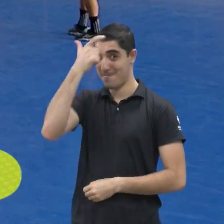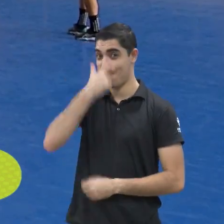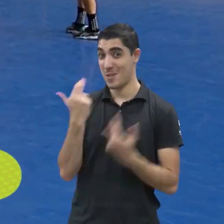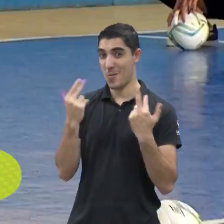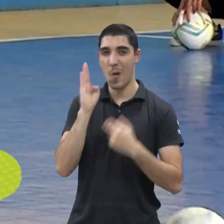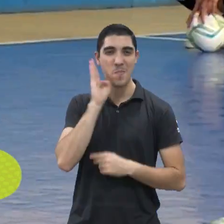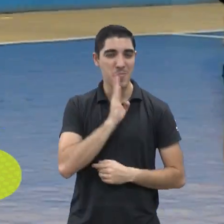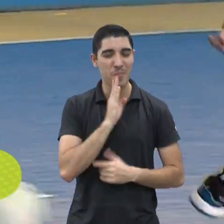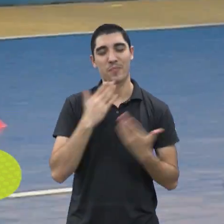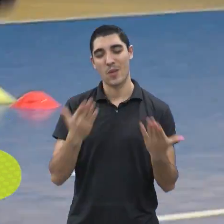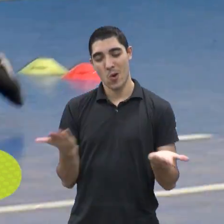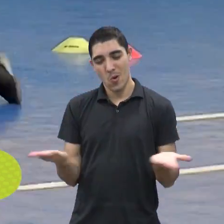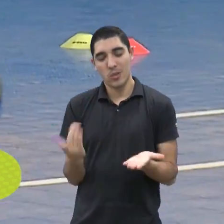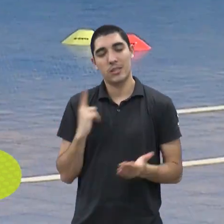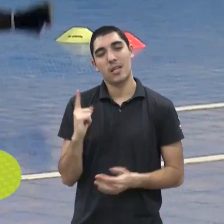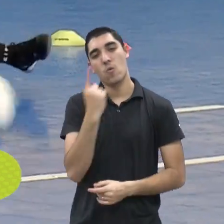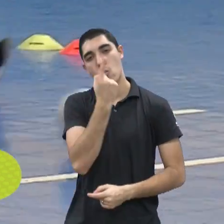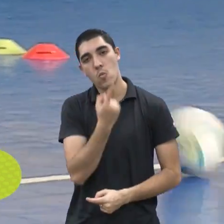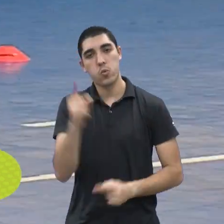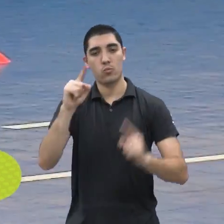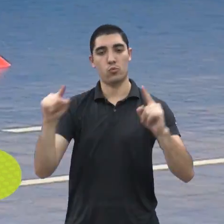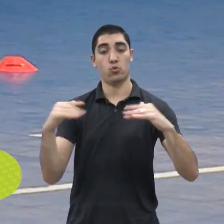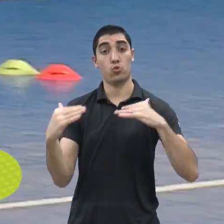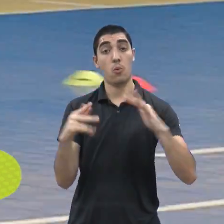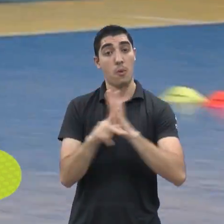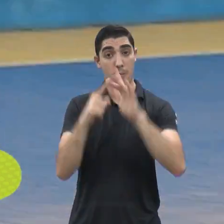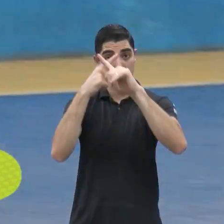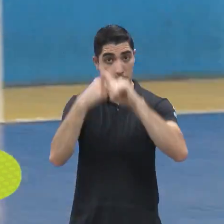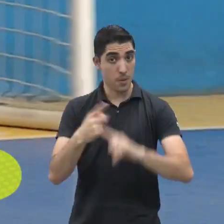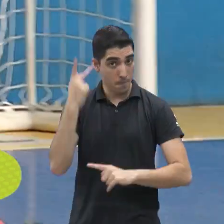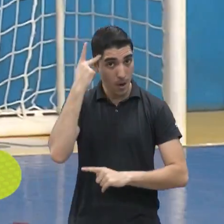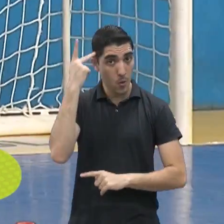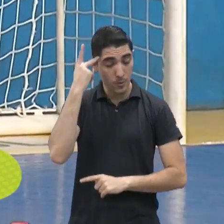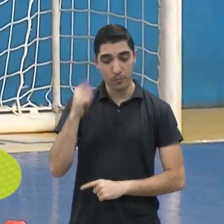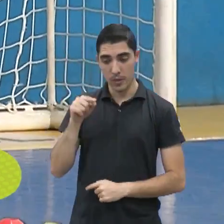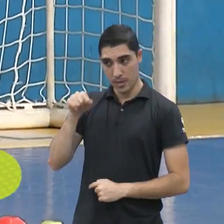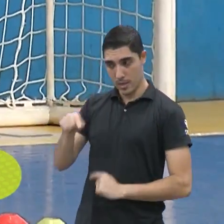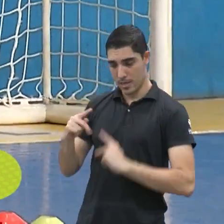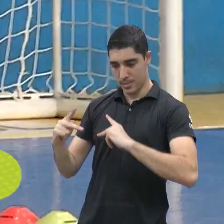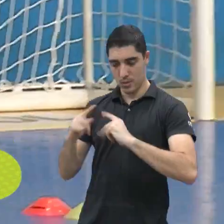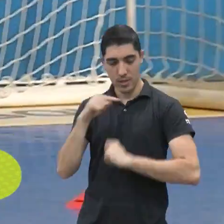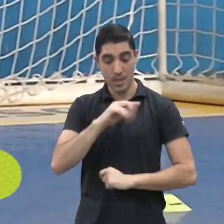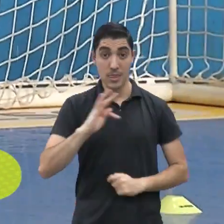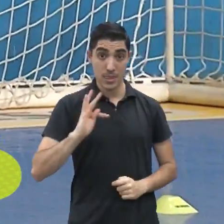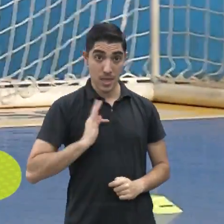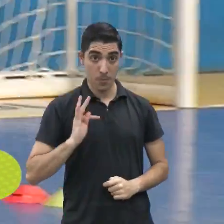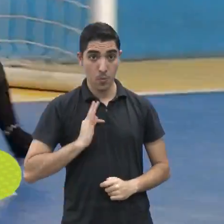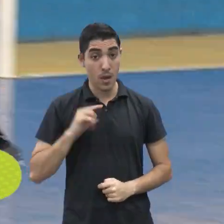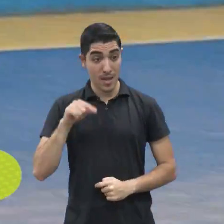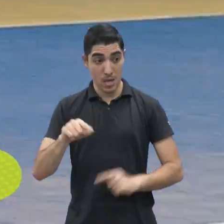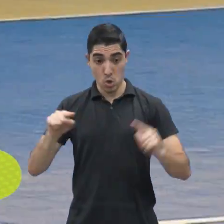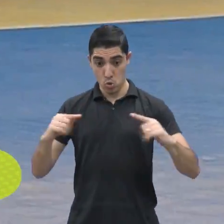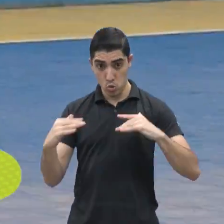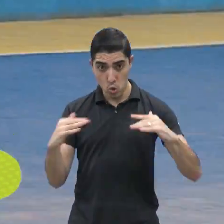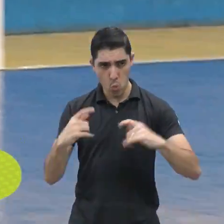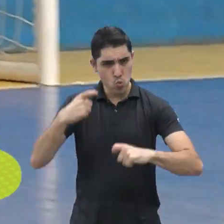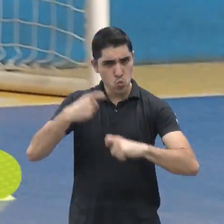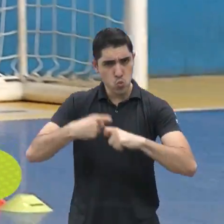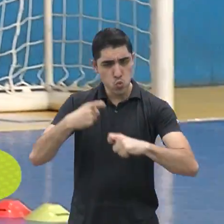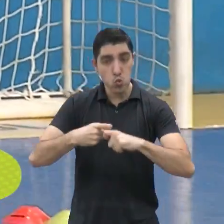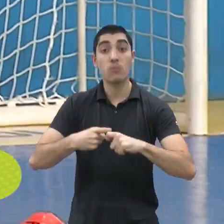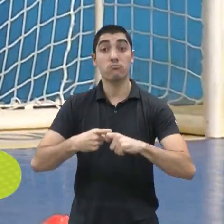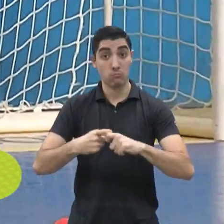rodada da fase de classificação do Campeonato Paulista para encarar o Taboão. E a partida, além de ser um clássico, vale a